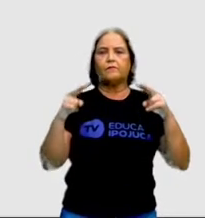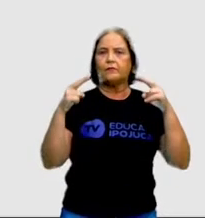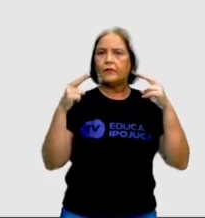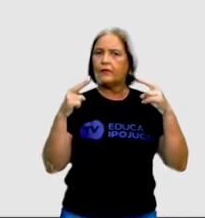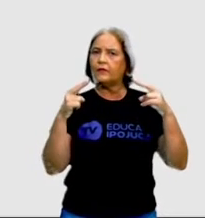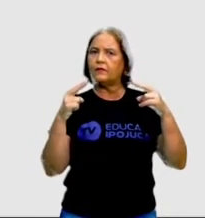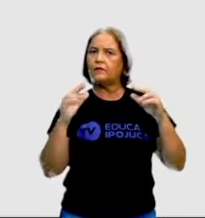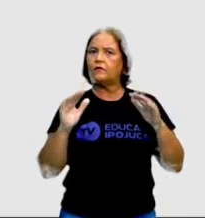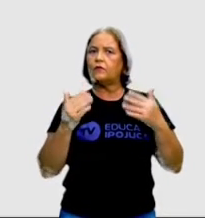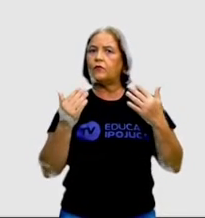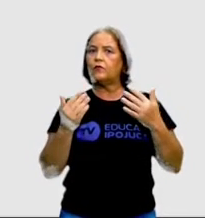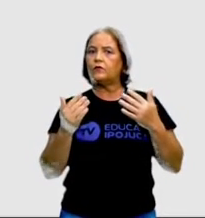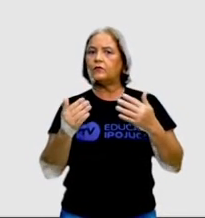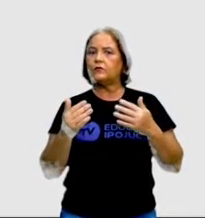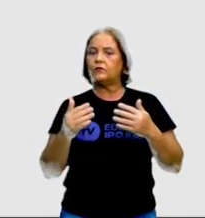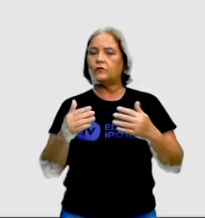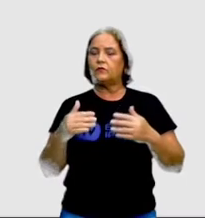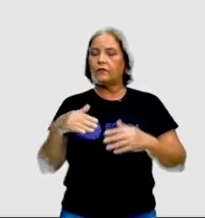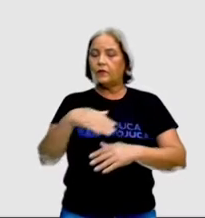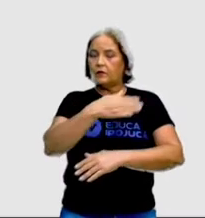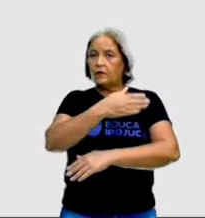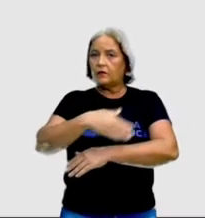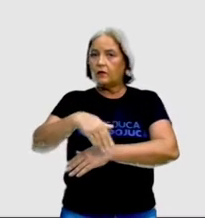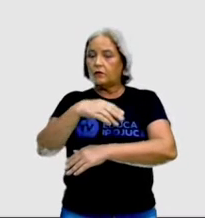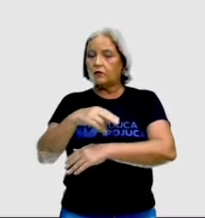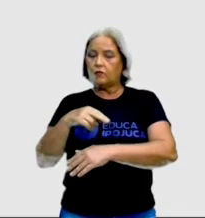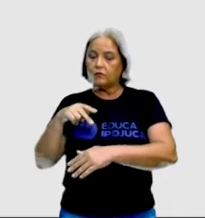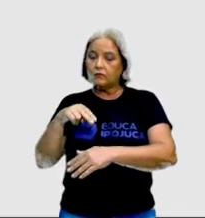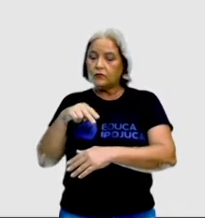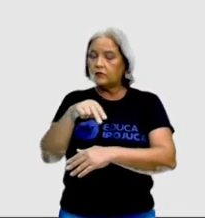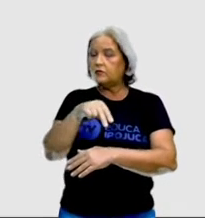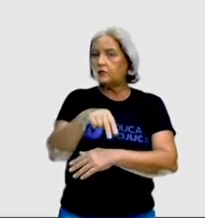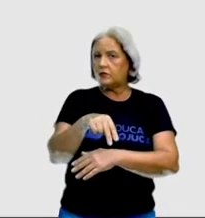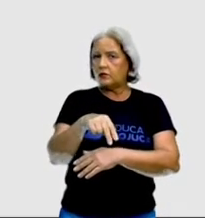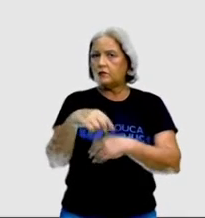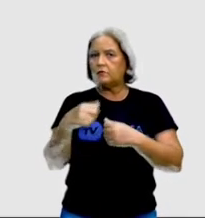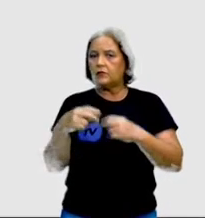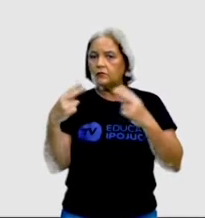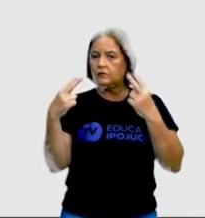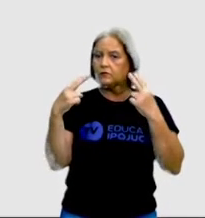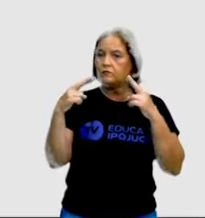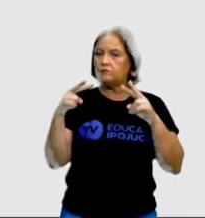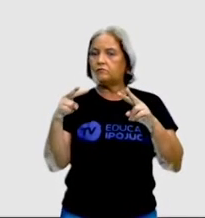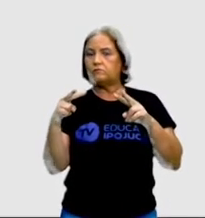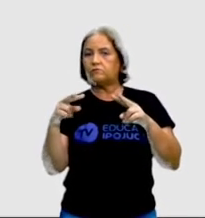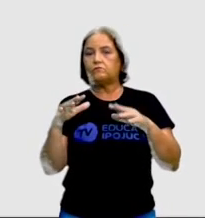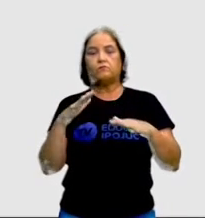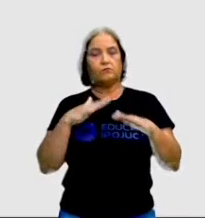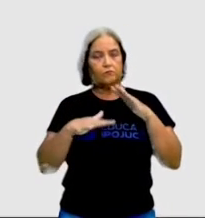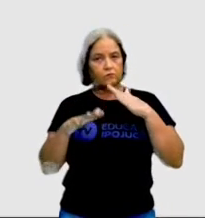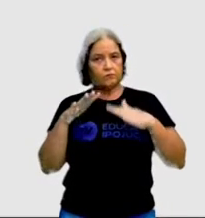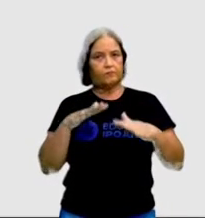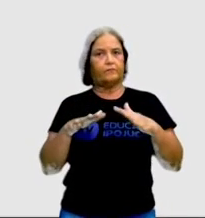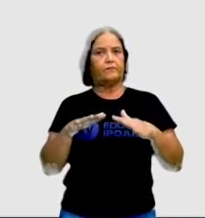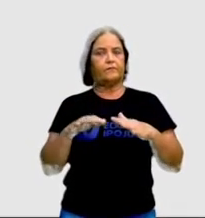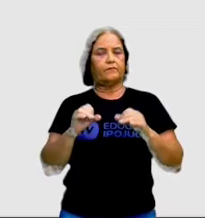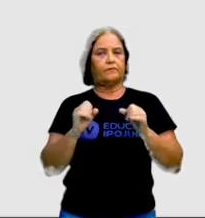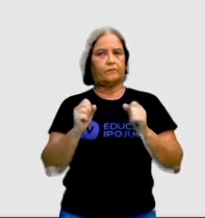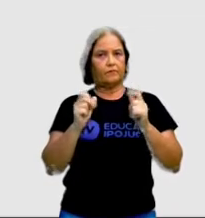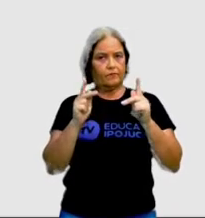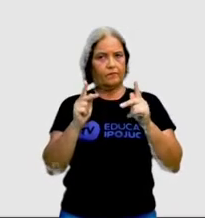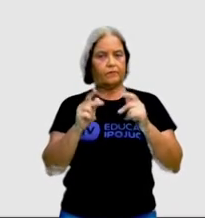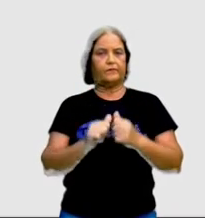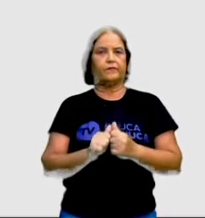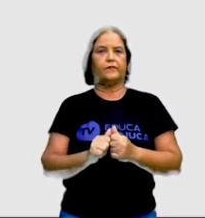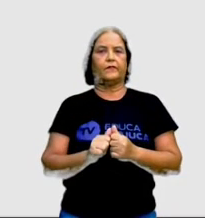crianças, quando for atravessar as ruas, né? Vocês devem ter bastante cuidado, certo?